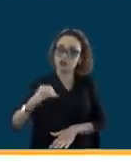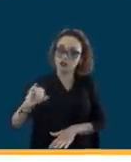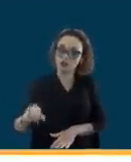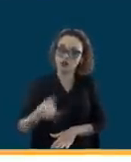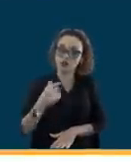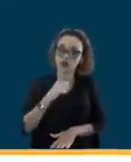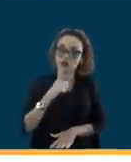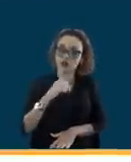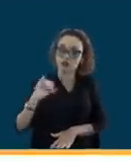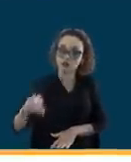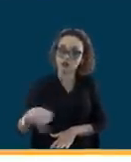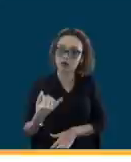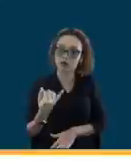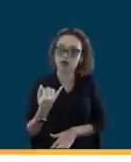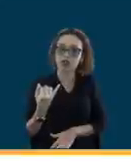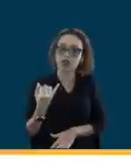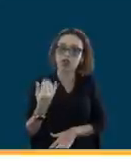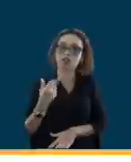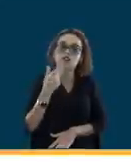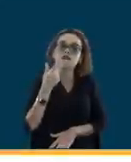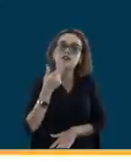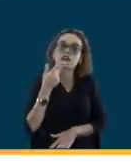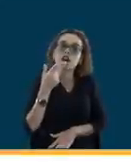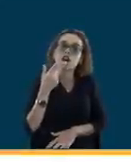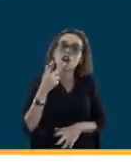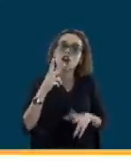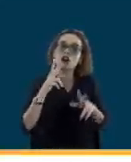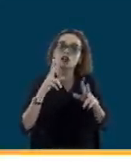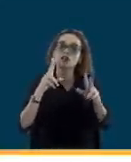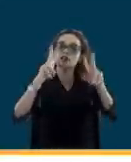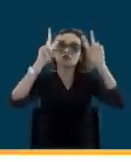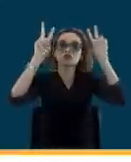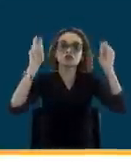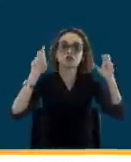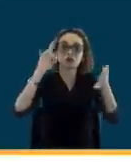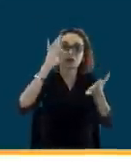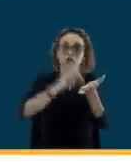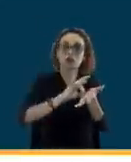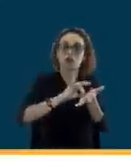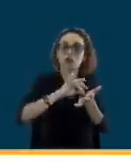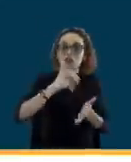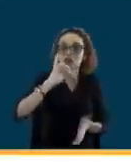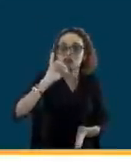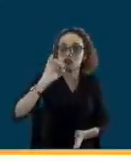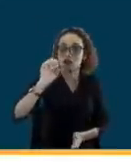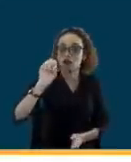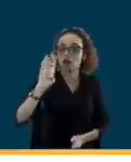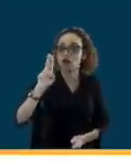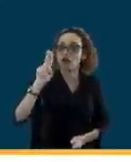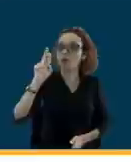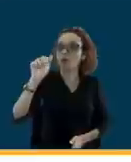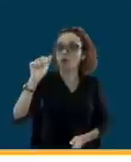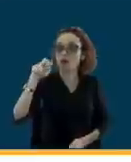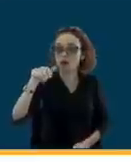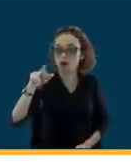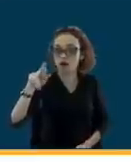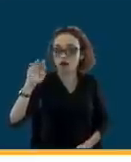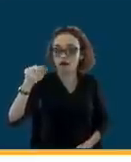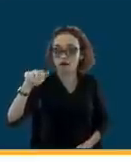portanto, de falar sobre a nossa realidade, como o Sérgio Buarque, de Holanda, como